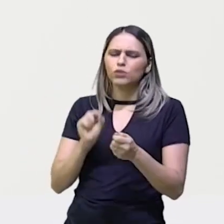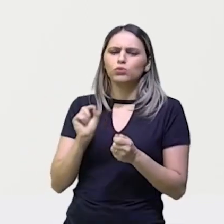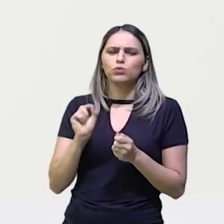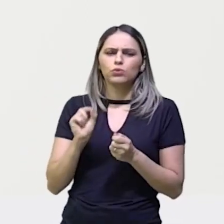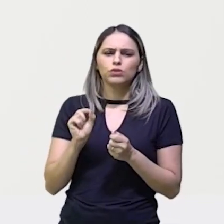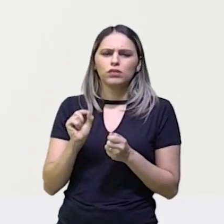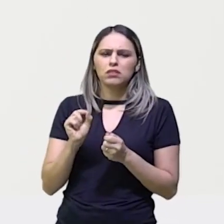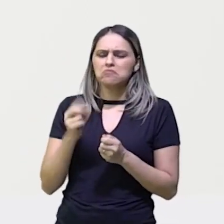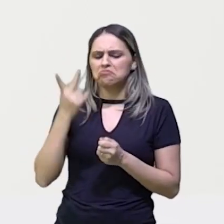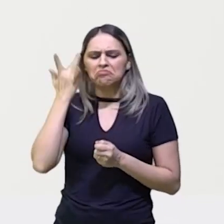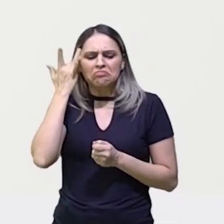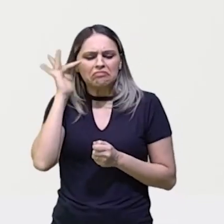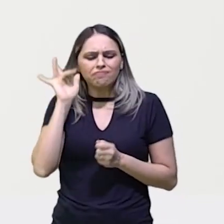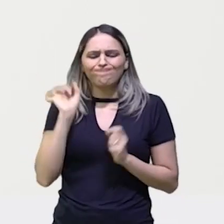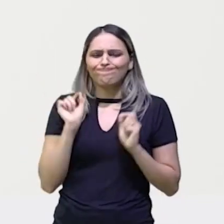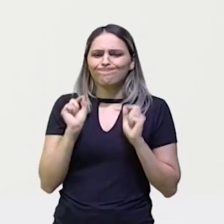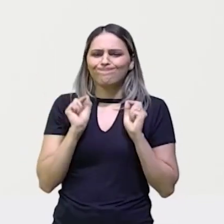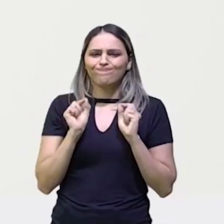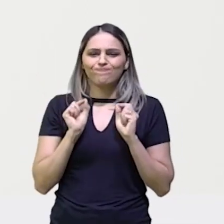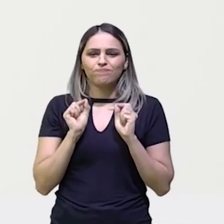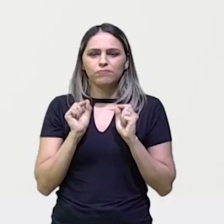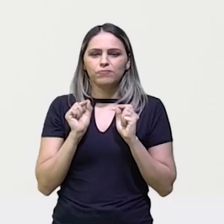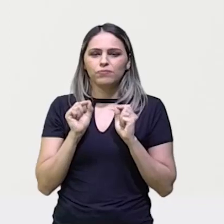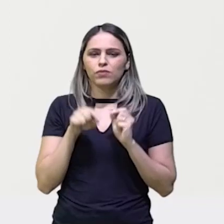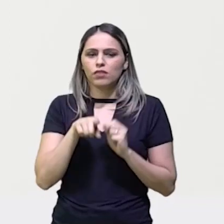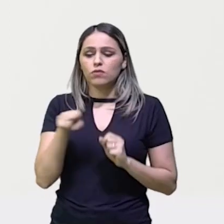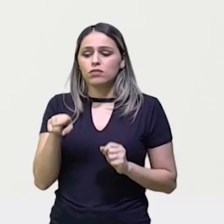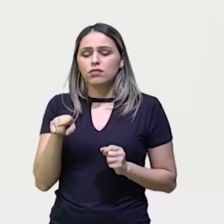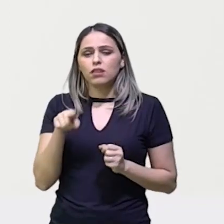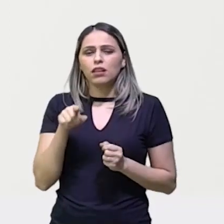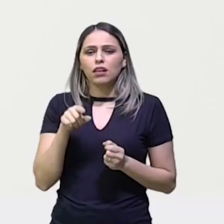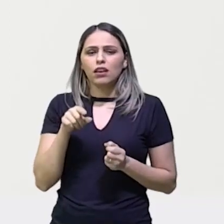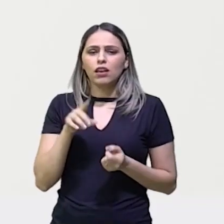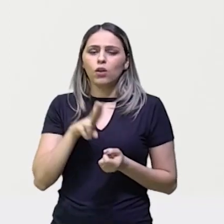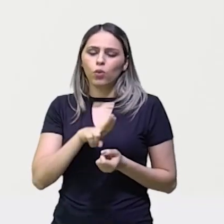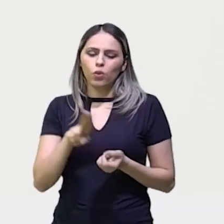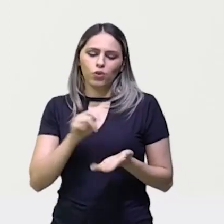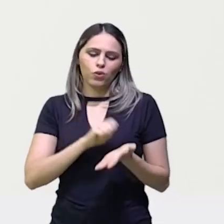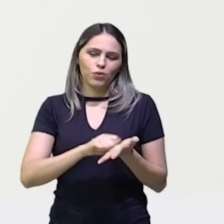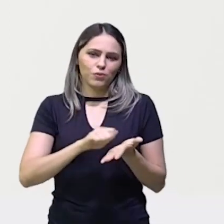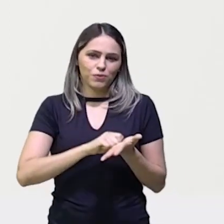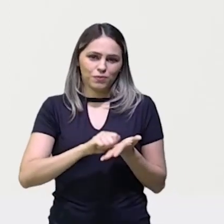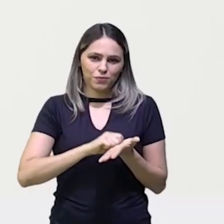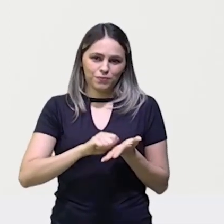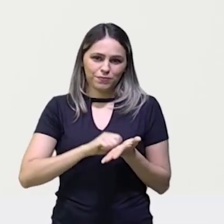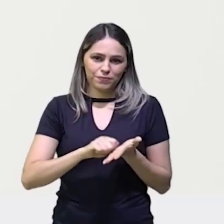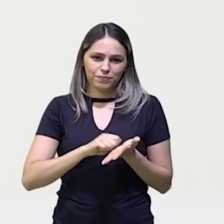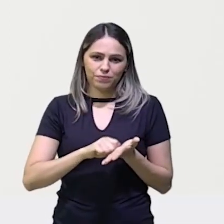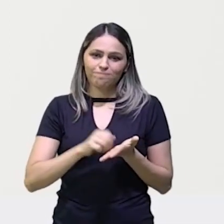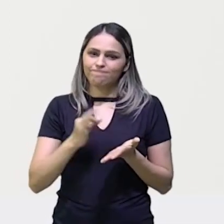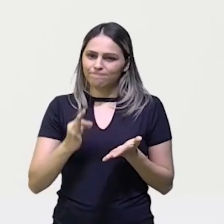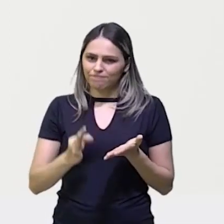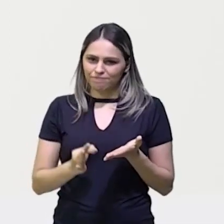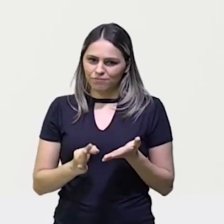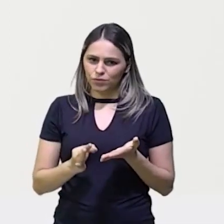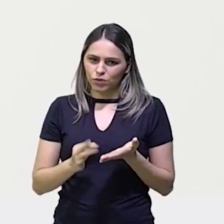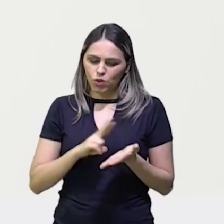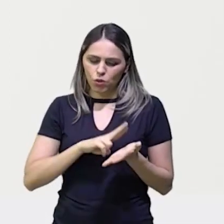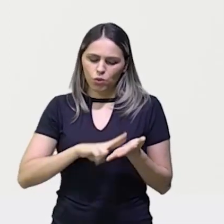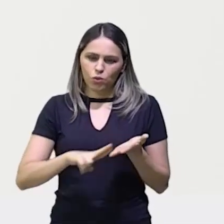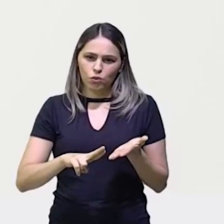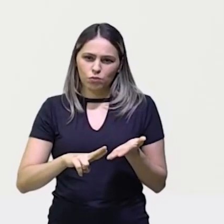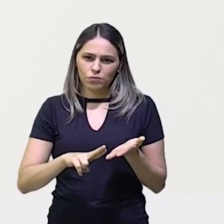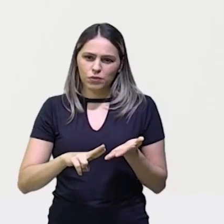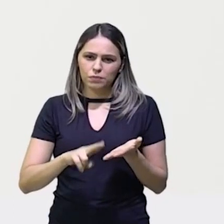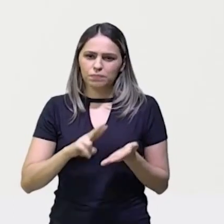eu não sei o que que é isso. Isso você vai escrever o seu nome, certo? É o nome